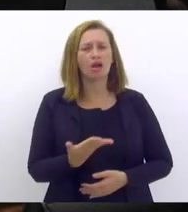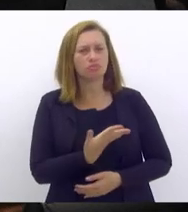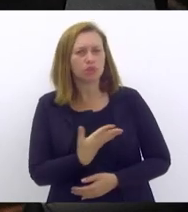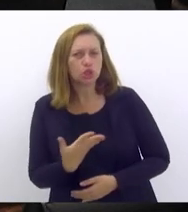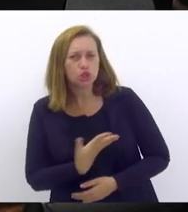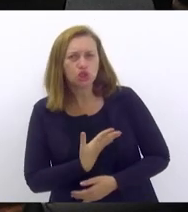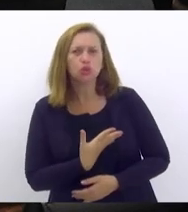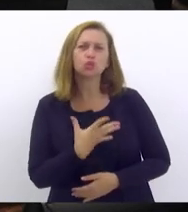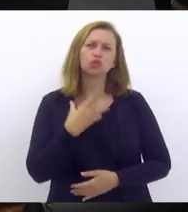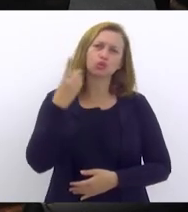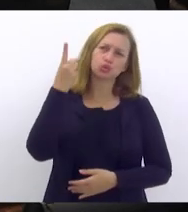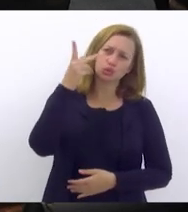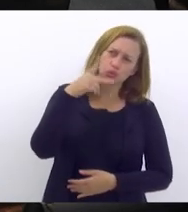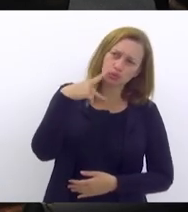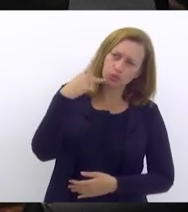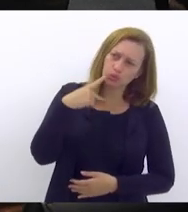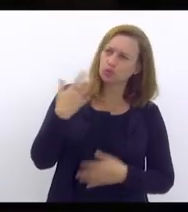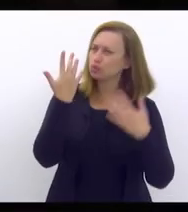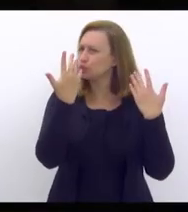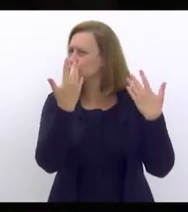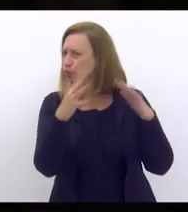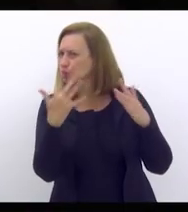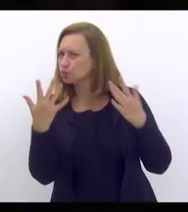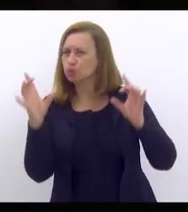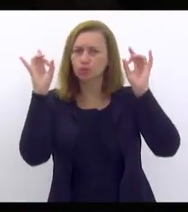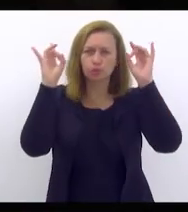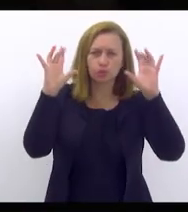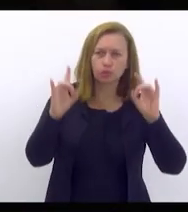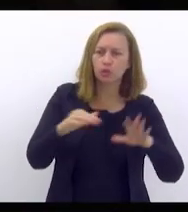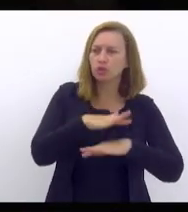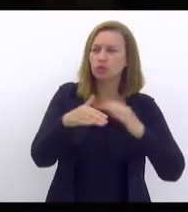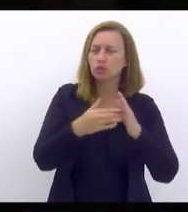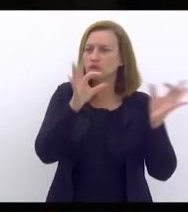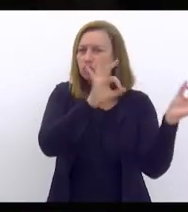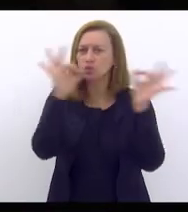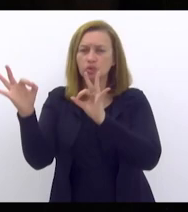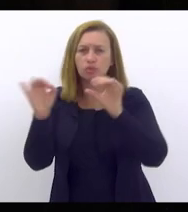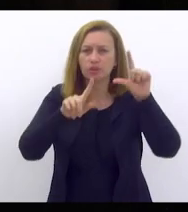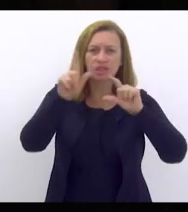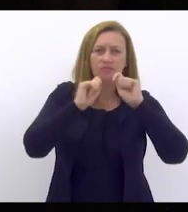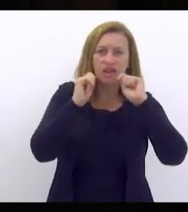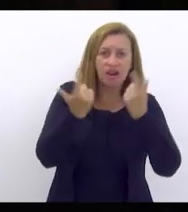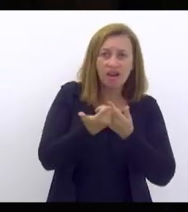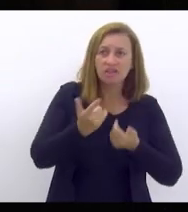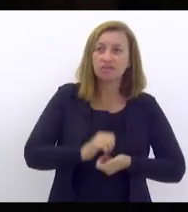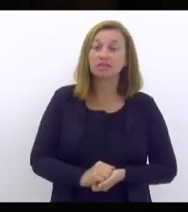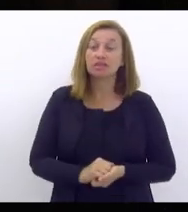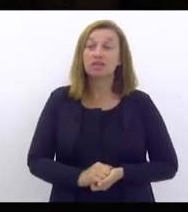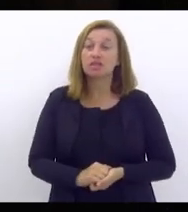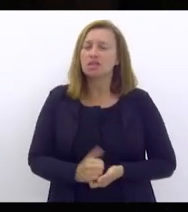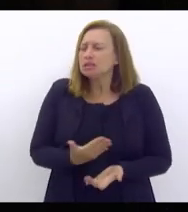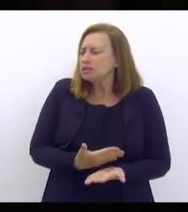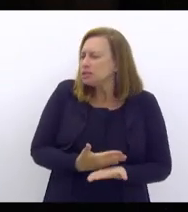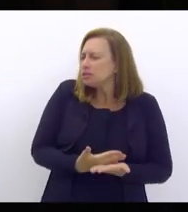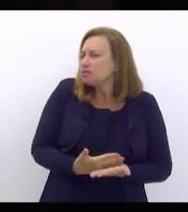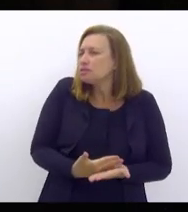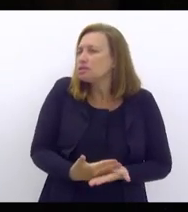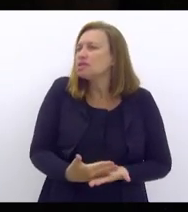colegas parlamentares, saudação especial àquelas e àqueles que nos assistem pela TV Alerj. Queria